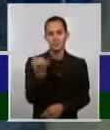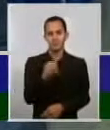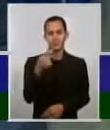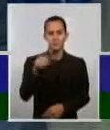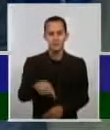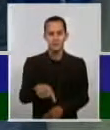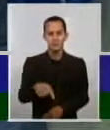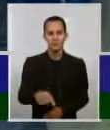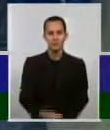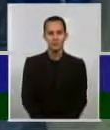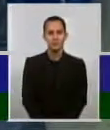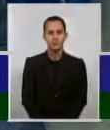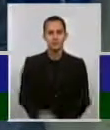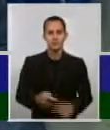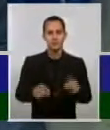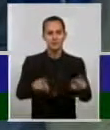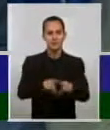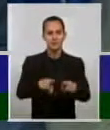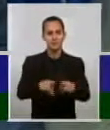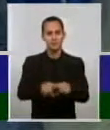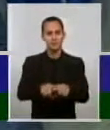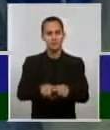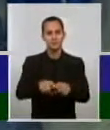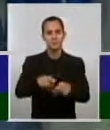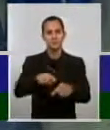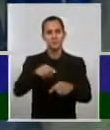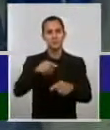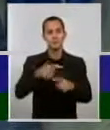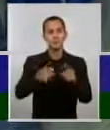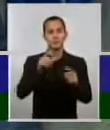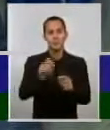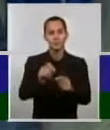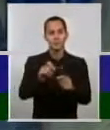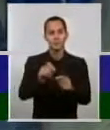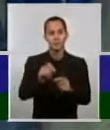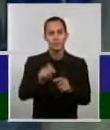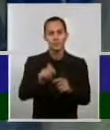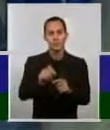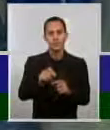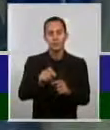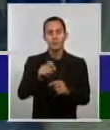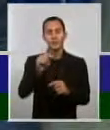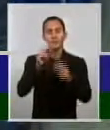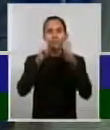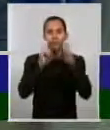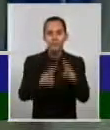então está de parabéns. E o que a gente tem que fazer é isso, é deixar